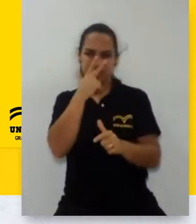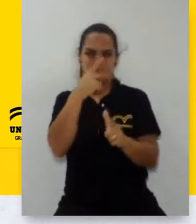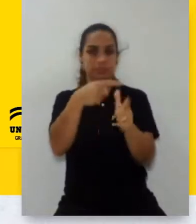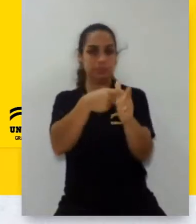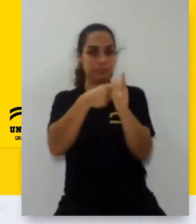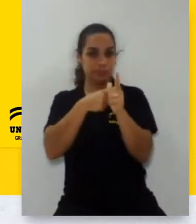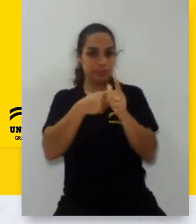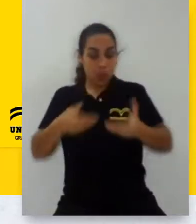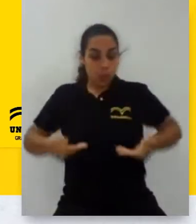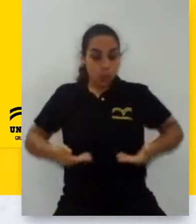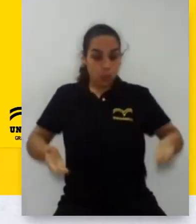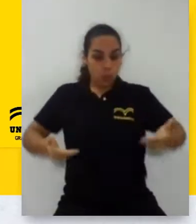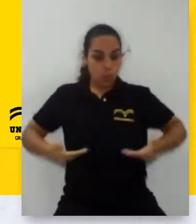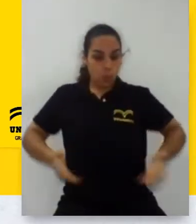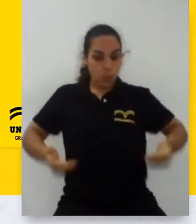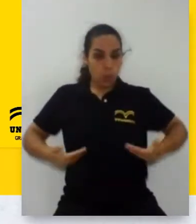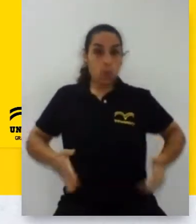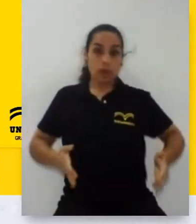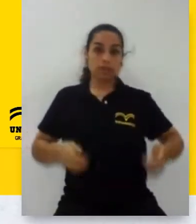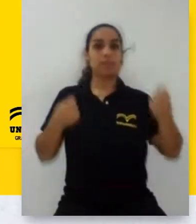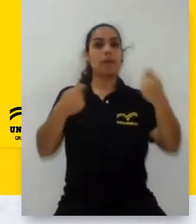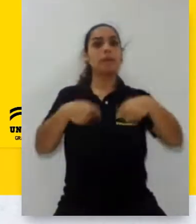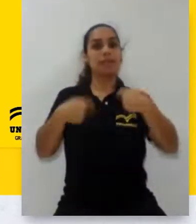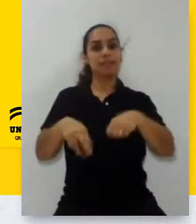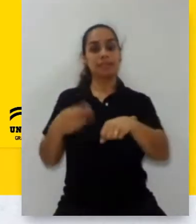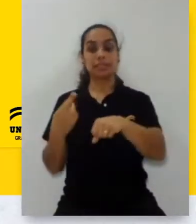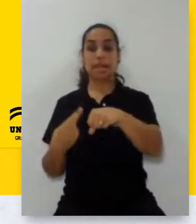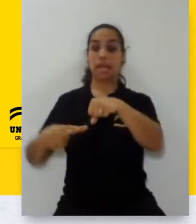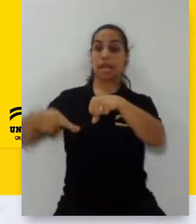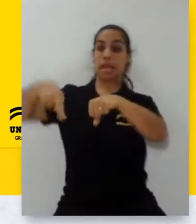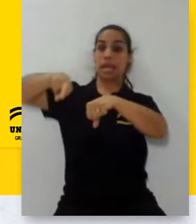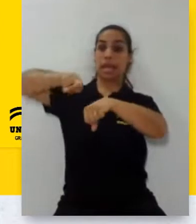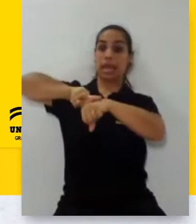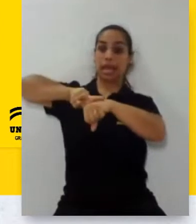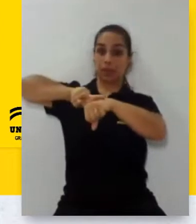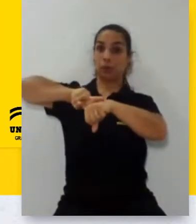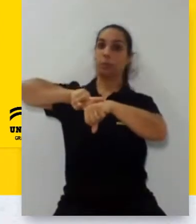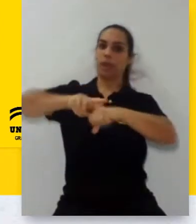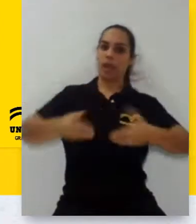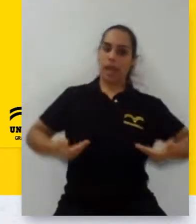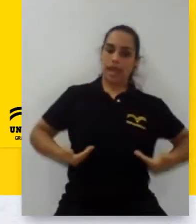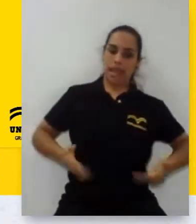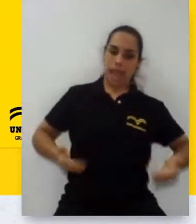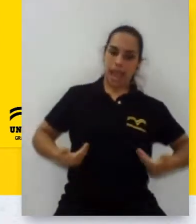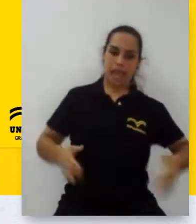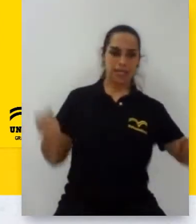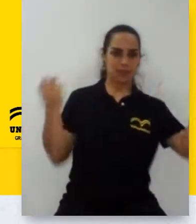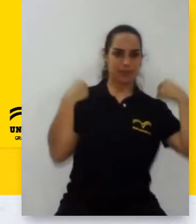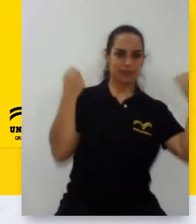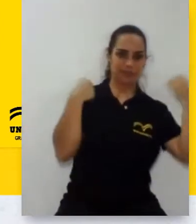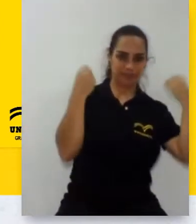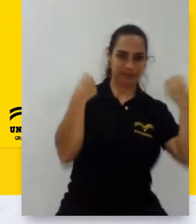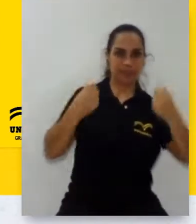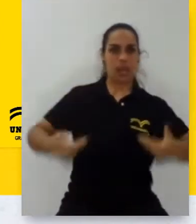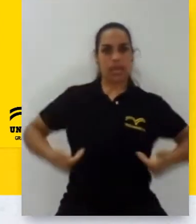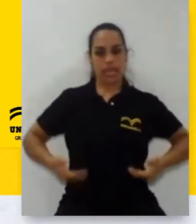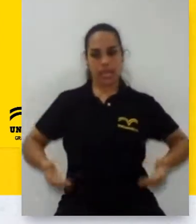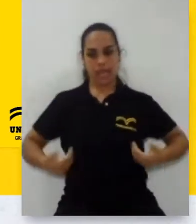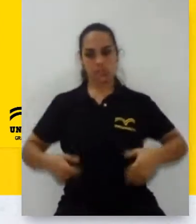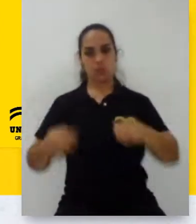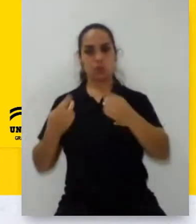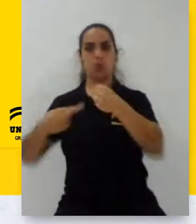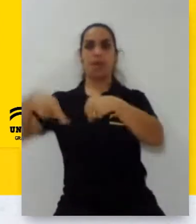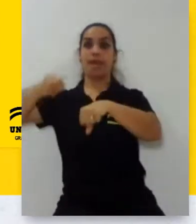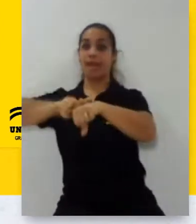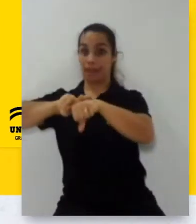recuperação. Então, guardem bem isso. Gasto durante o exercício e gasto durante a recuperação. Eu preciso mudar isso